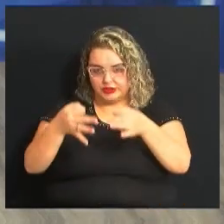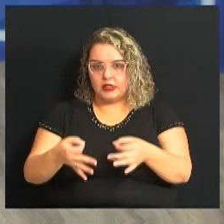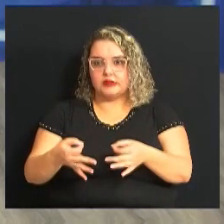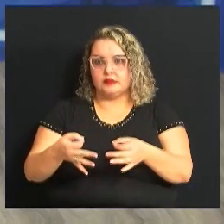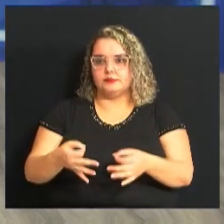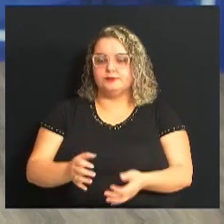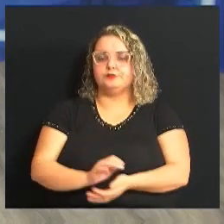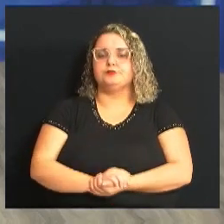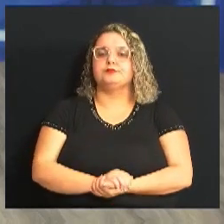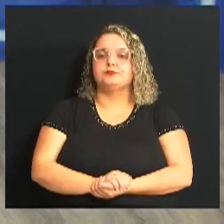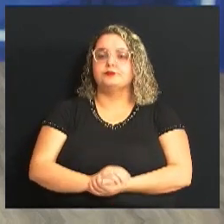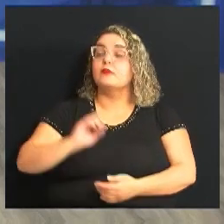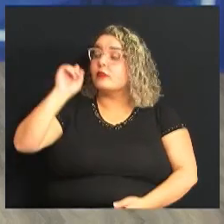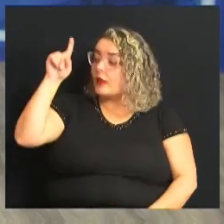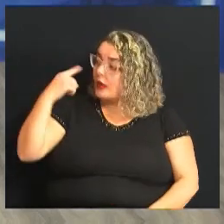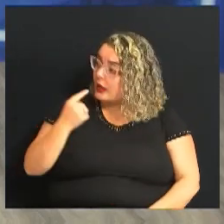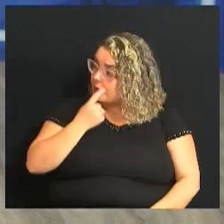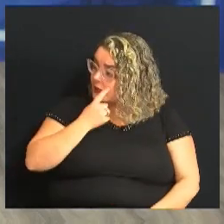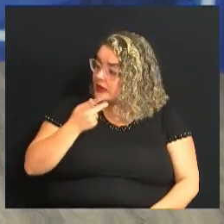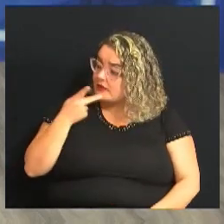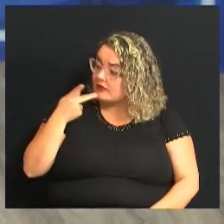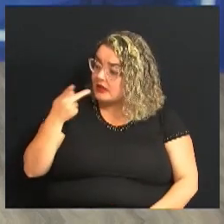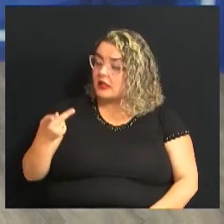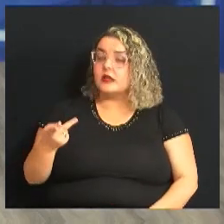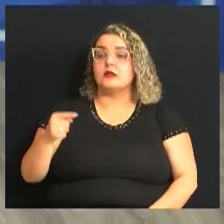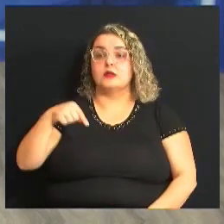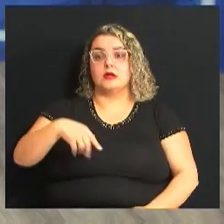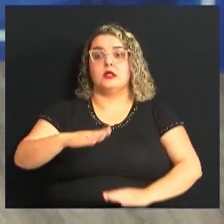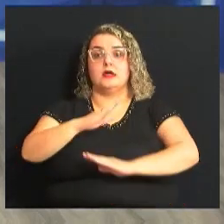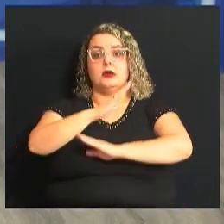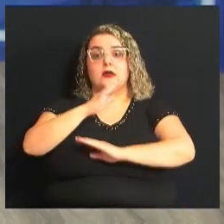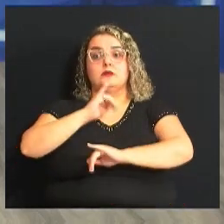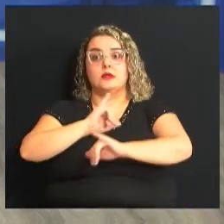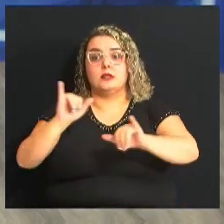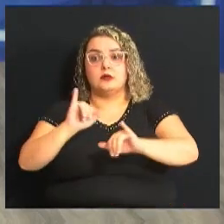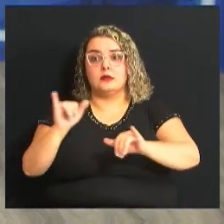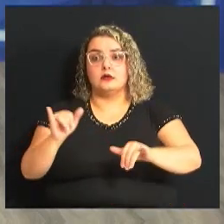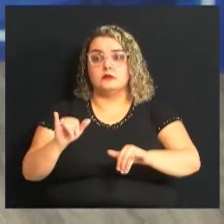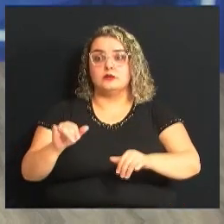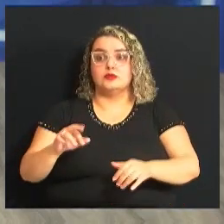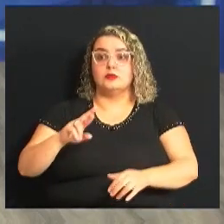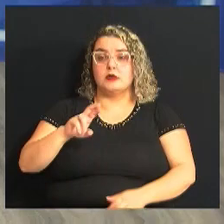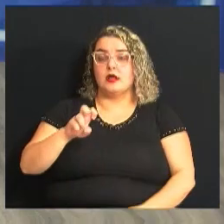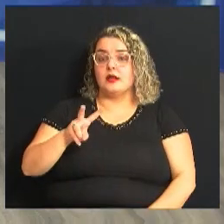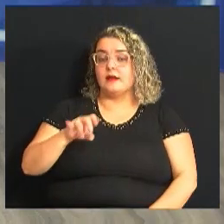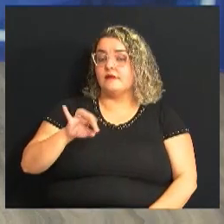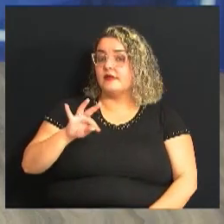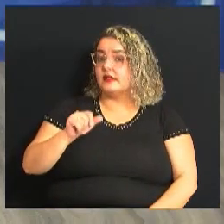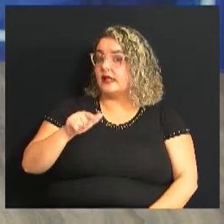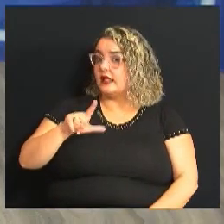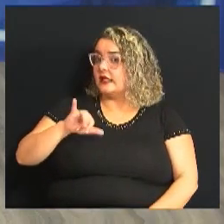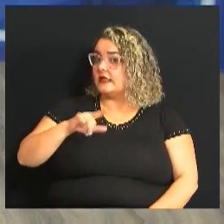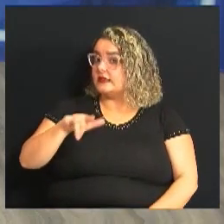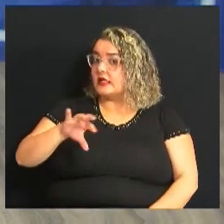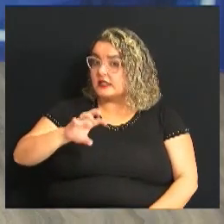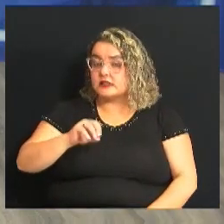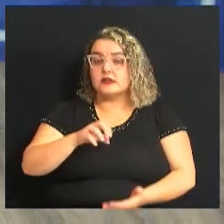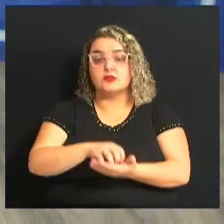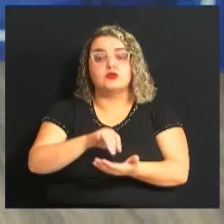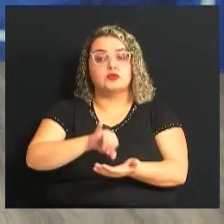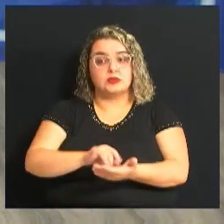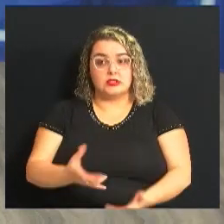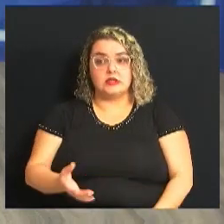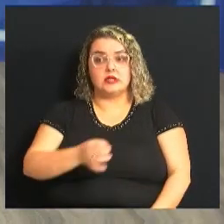Abreu, a gente tem falado bastante aqui no nosso telejornal, no Câmara Notícias, sobre a revitalização do centro da cidade e a Prefeitura trouxe